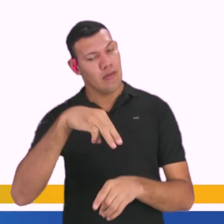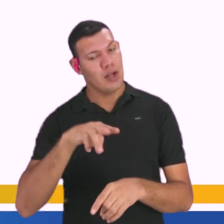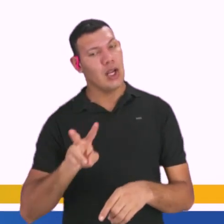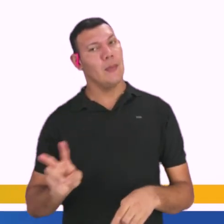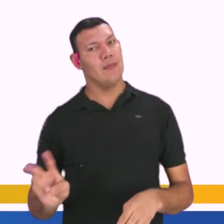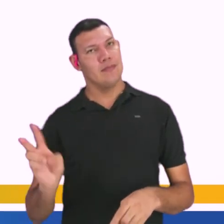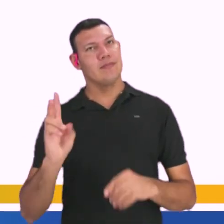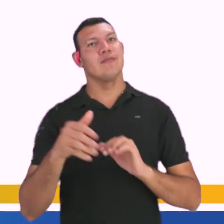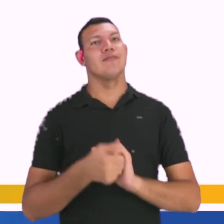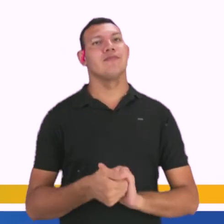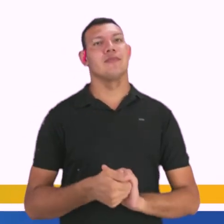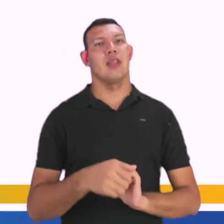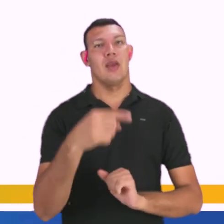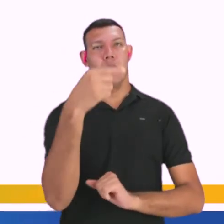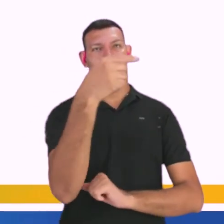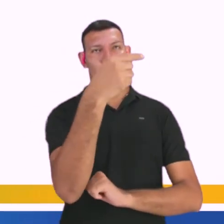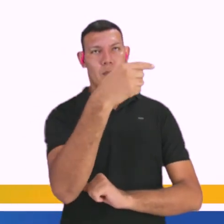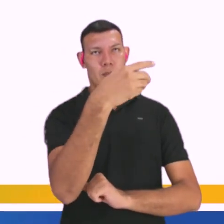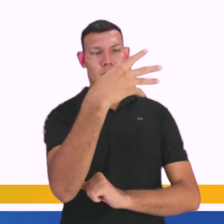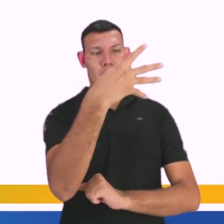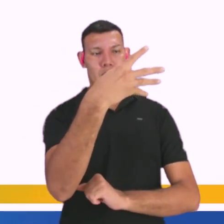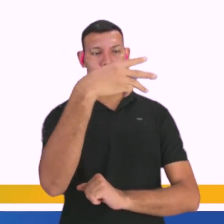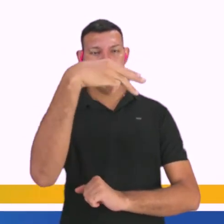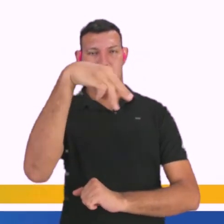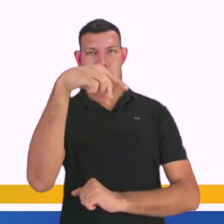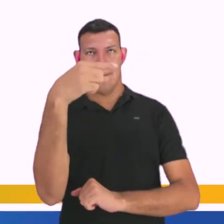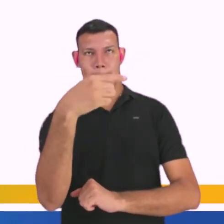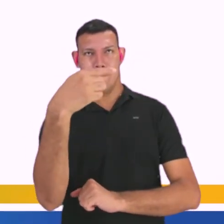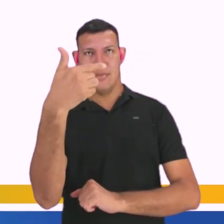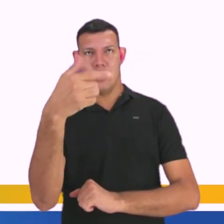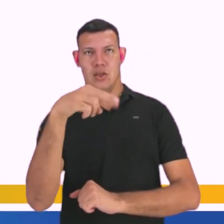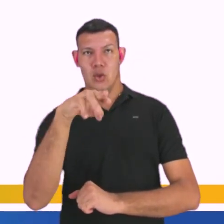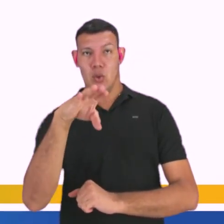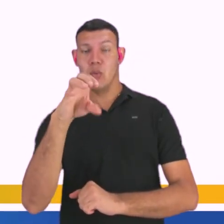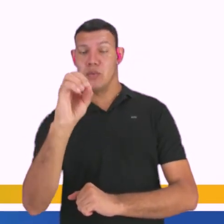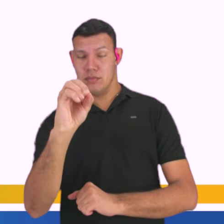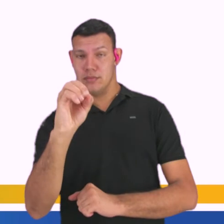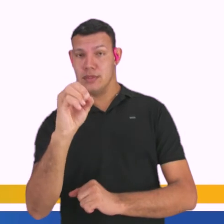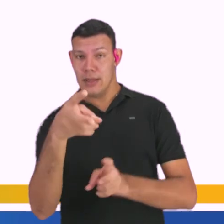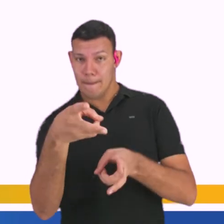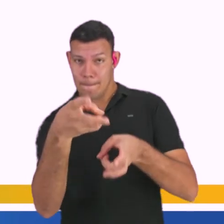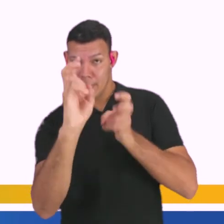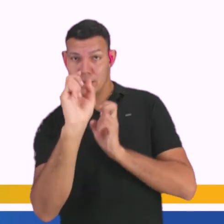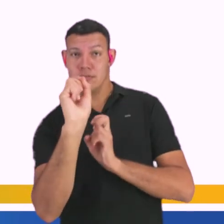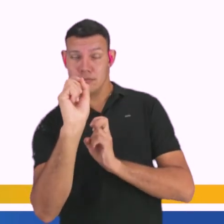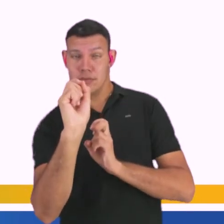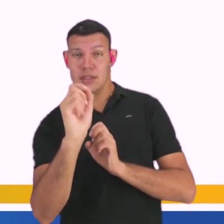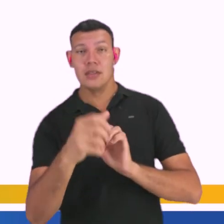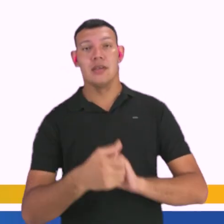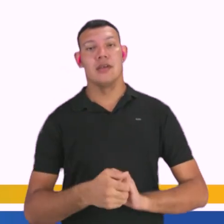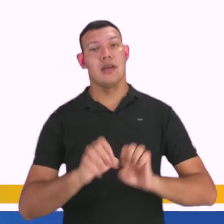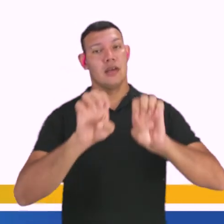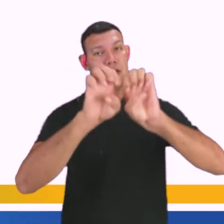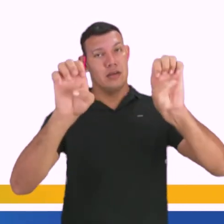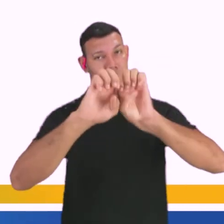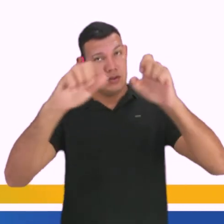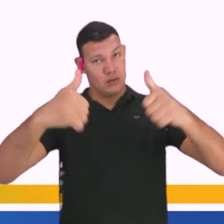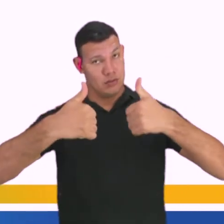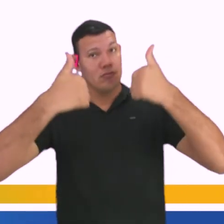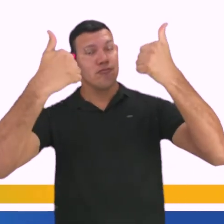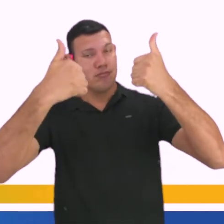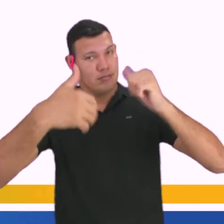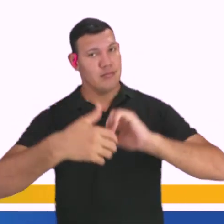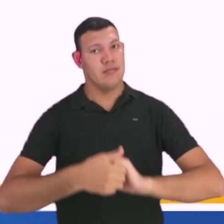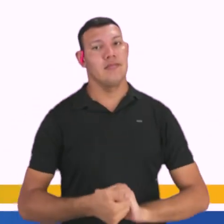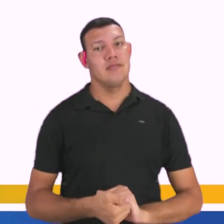- 4mm - 2 = 0 E aí vocês percebam que nós vamos ter nessa sentença uma equação